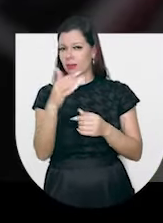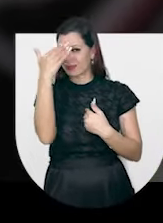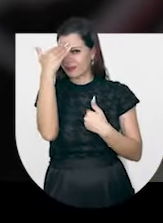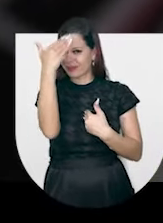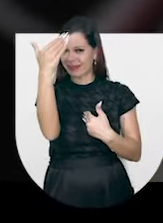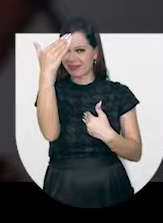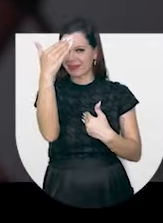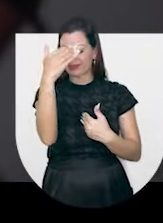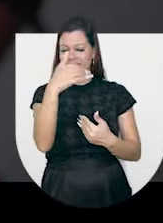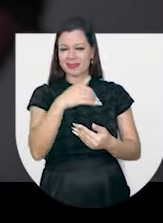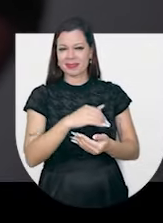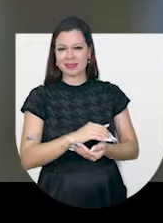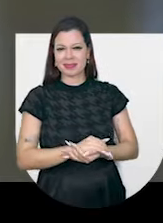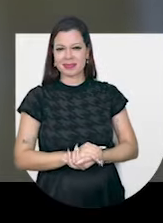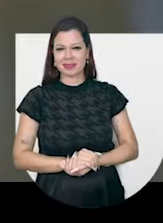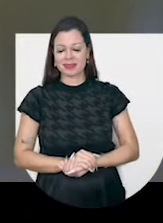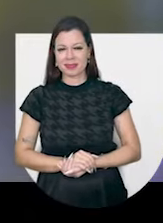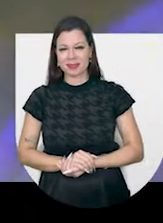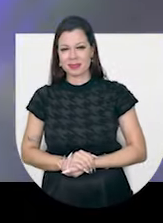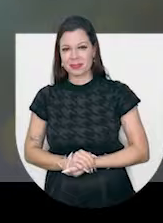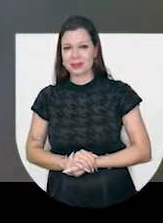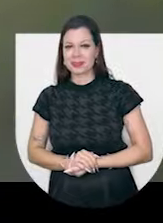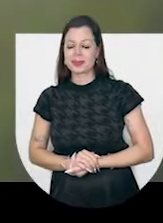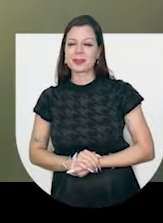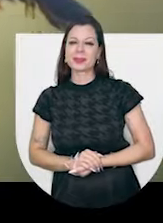Aina Poia Quest. Obrigado.